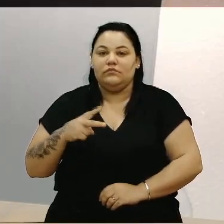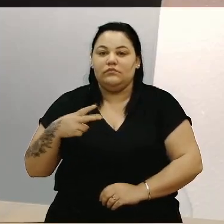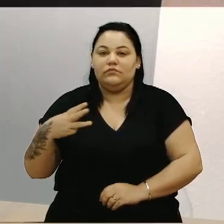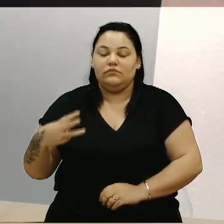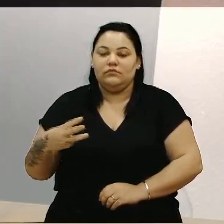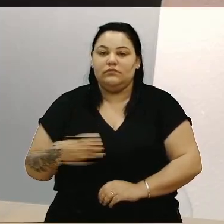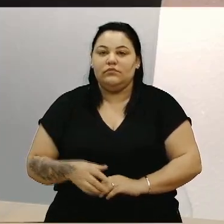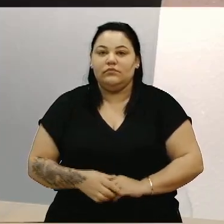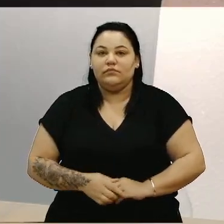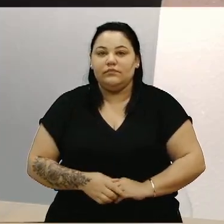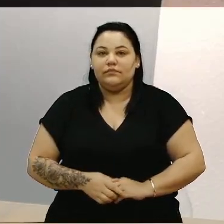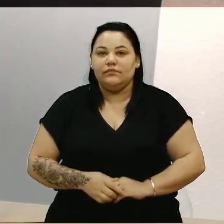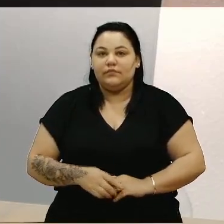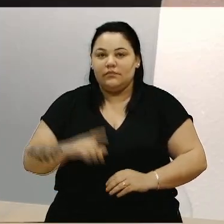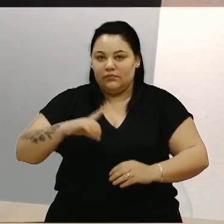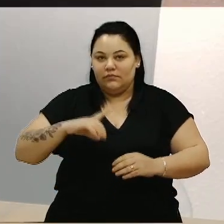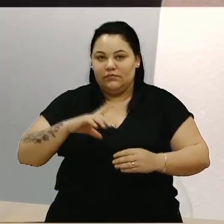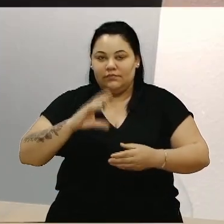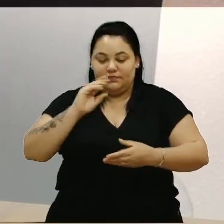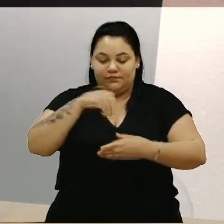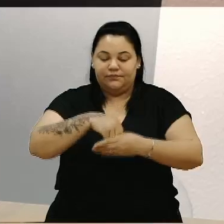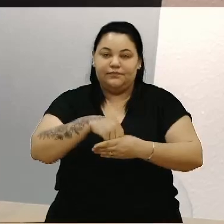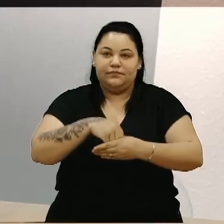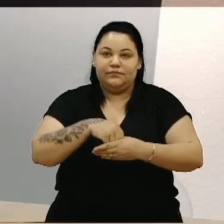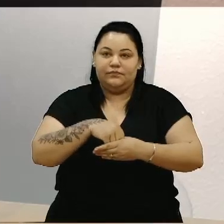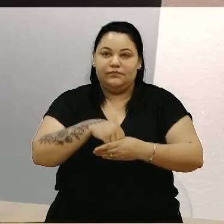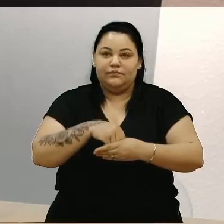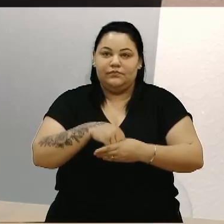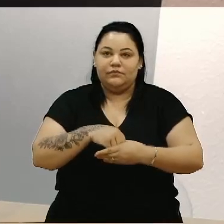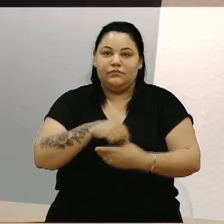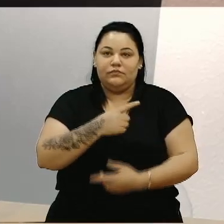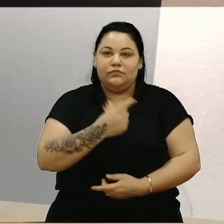2023, contido no processo número